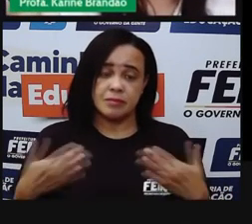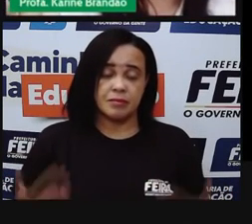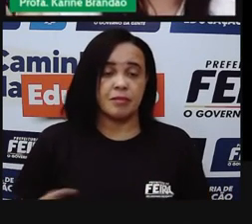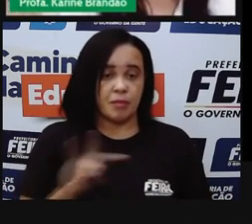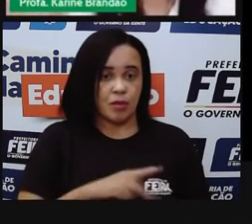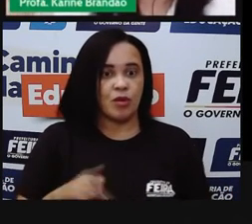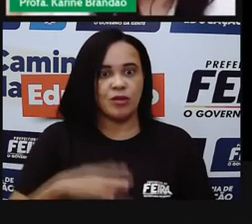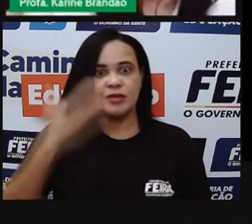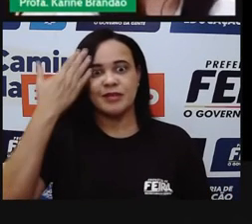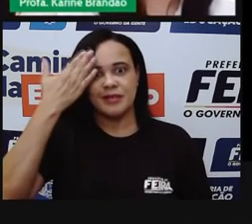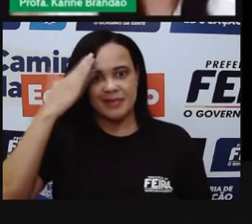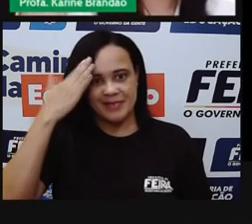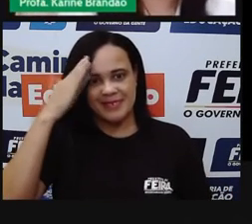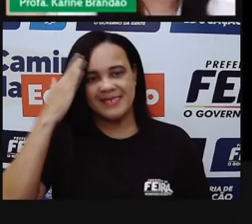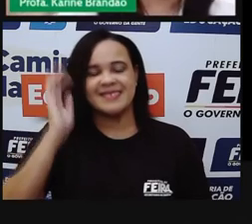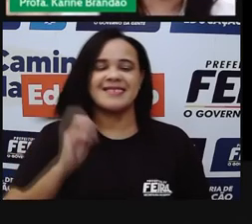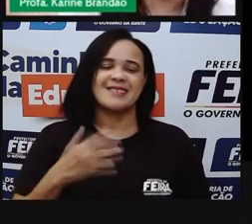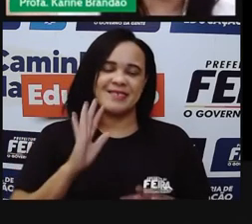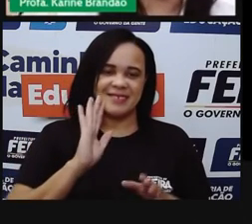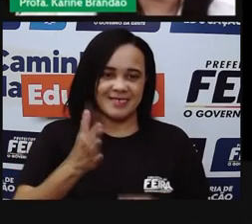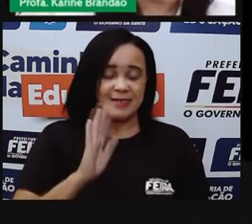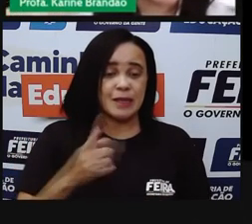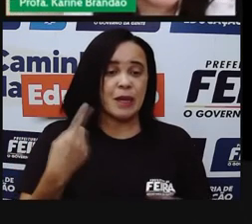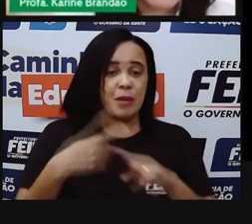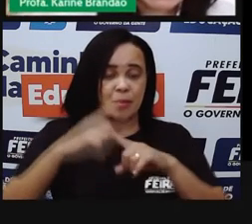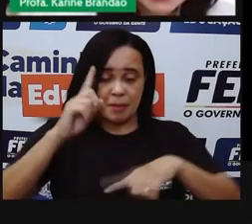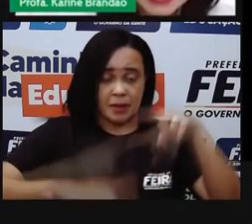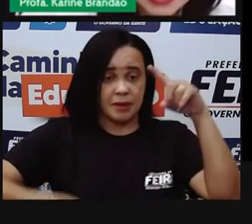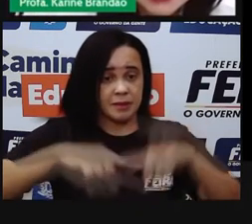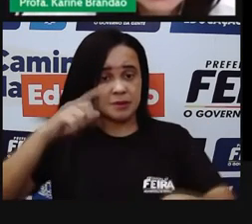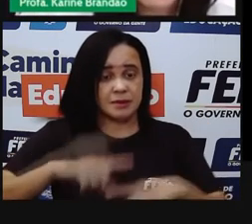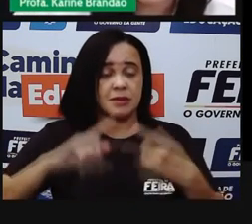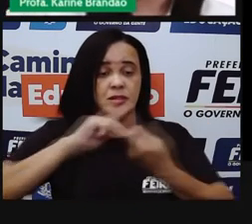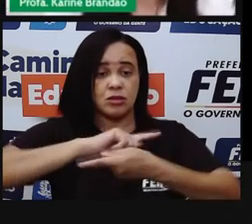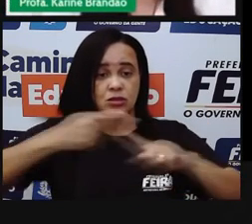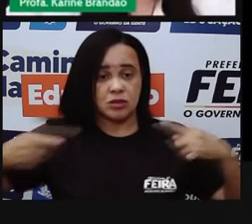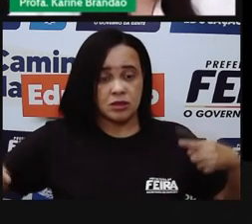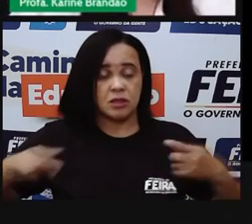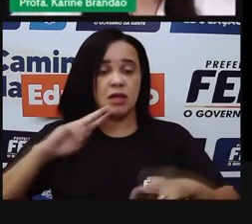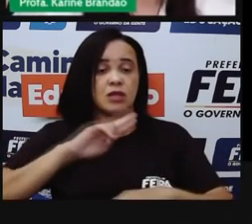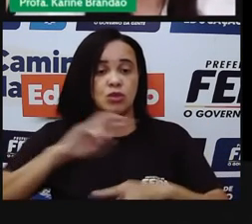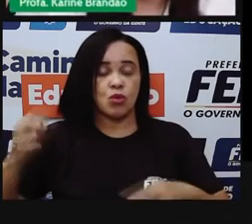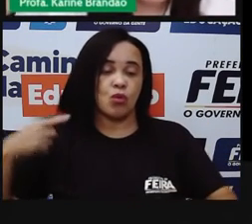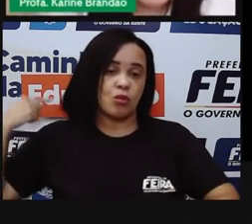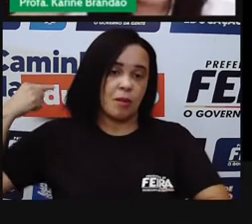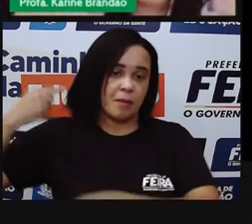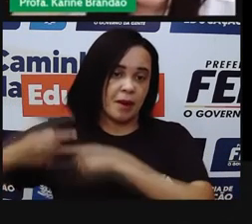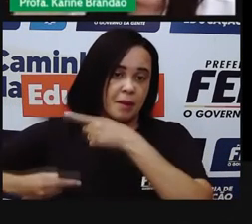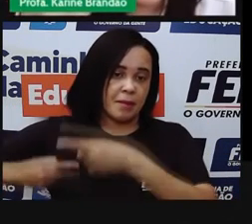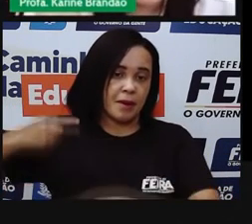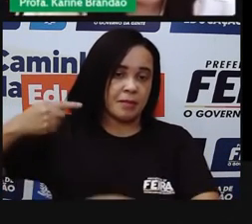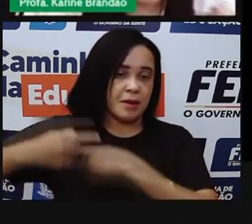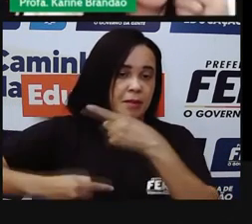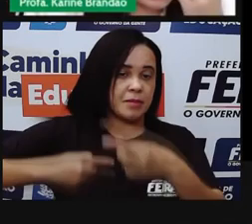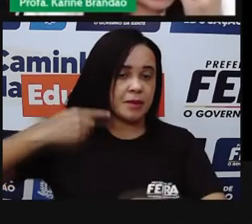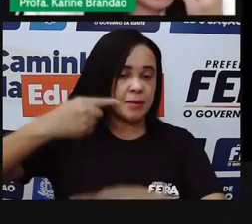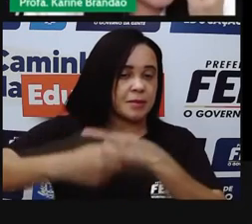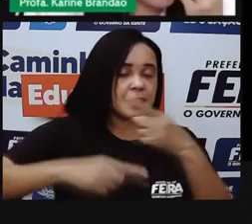Ó, a gente viu células, a gente viu que o material genético, que as minhas heranças, eu carrego